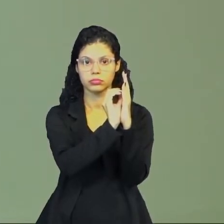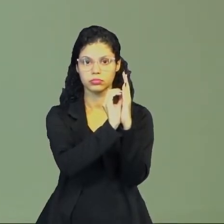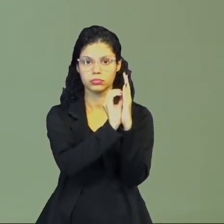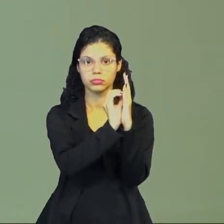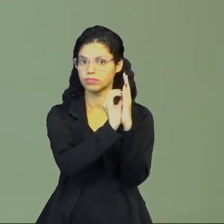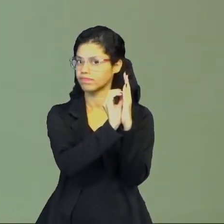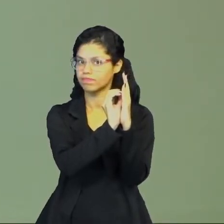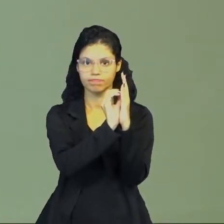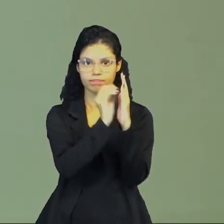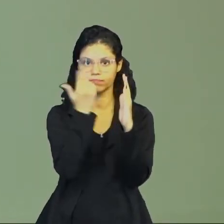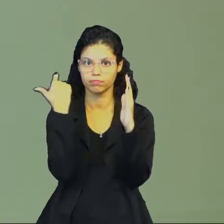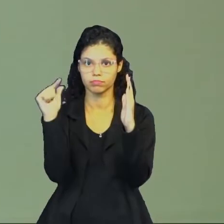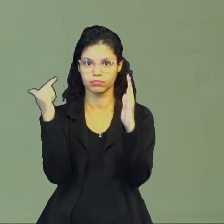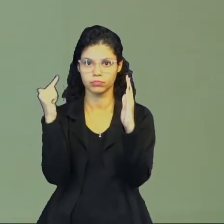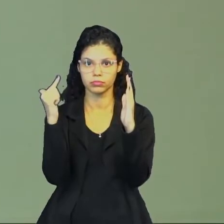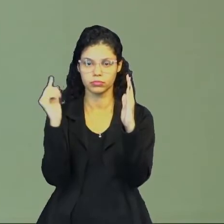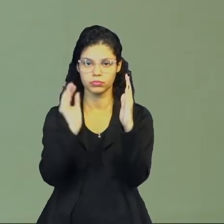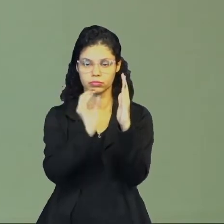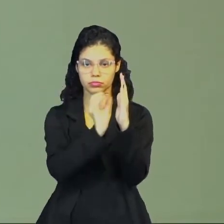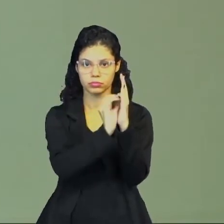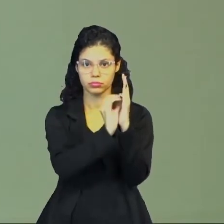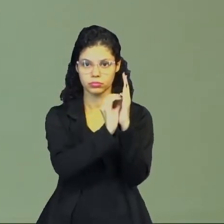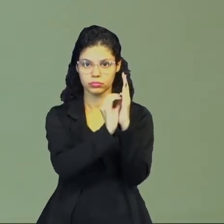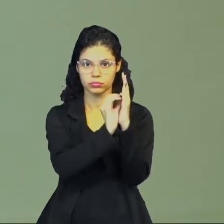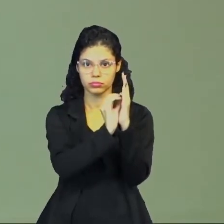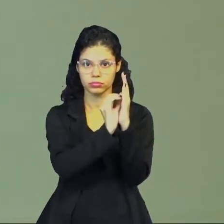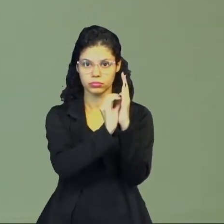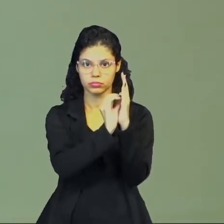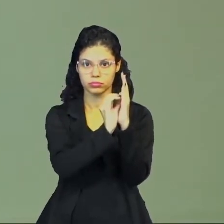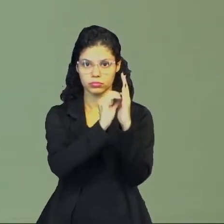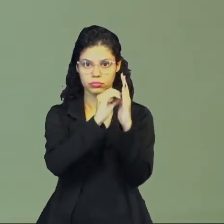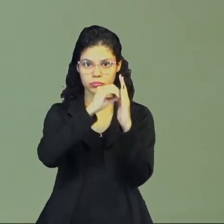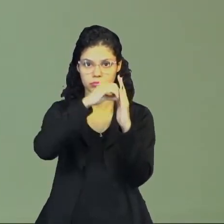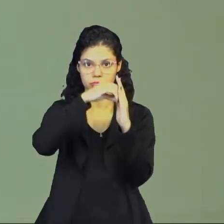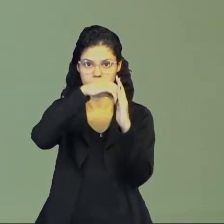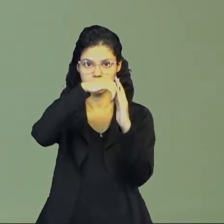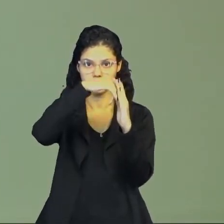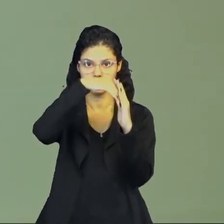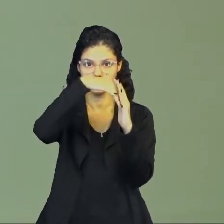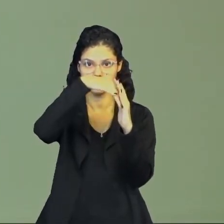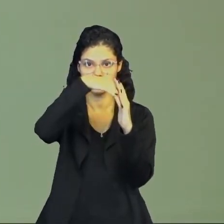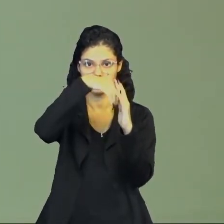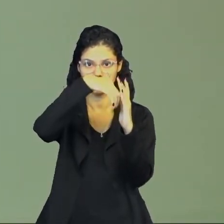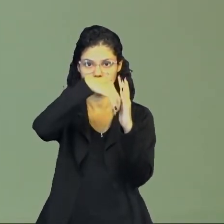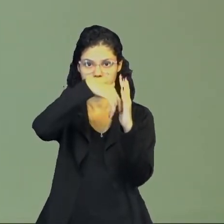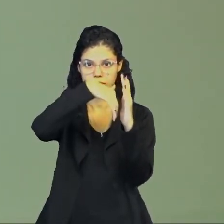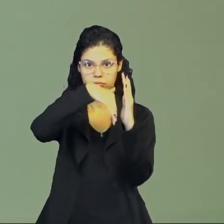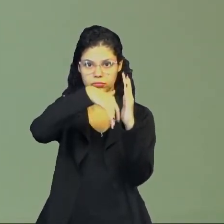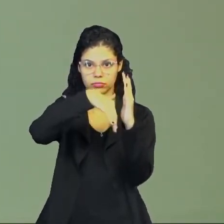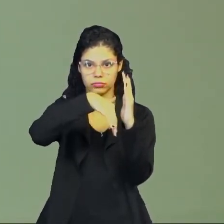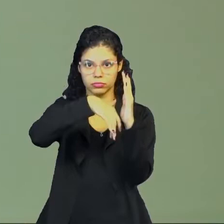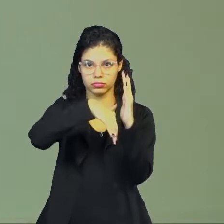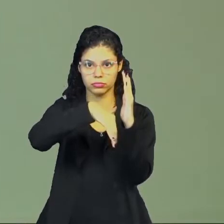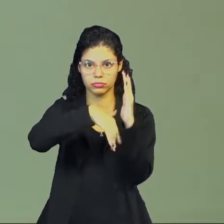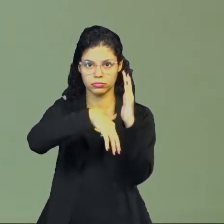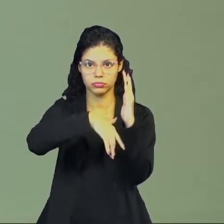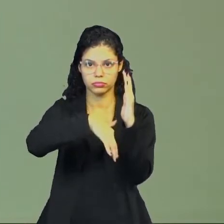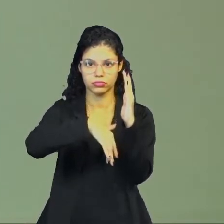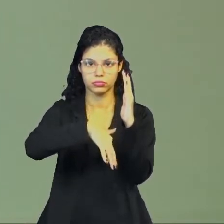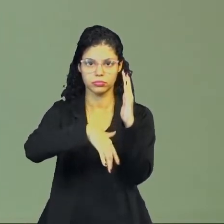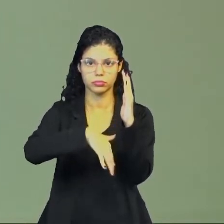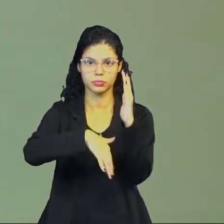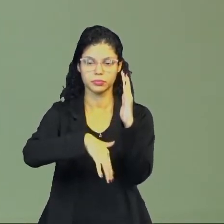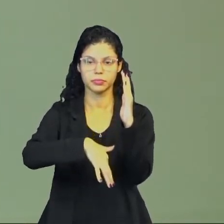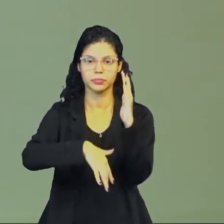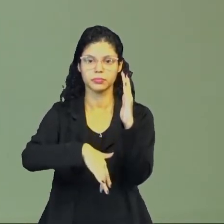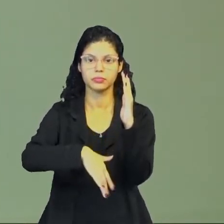uma gravidez. Então ele fica até certo tempo, então essa parede chamada de endométrio, ela vai começar a se descamar.